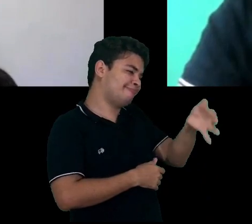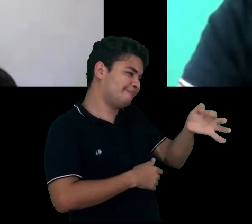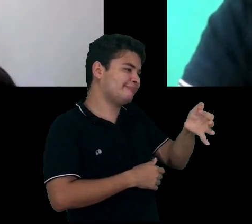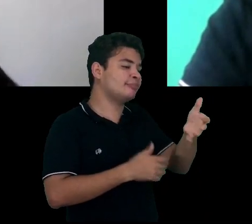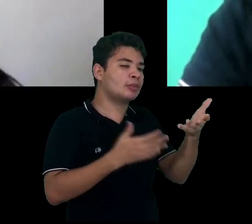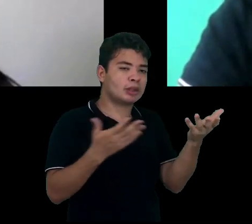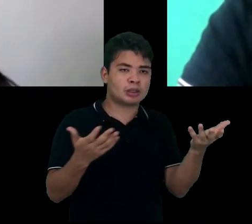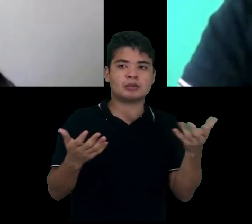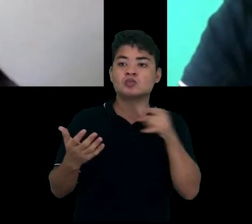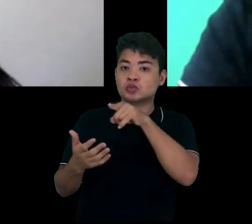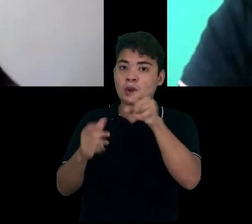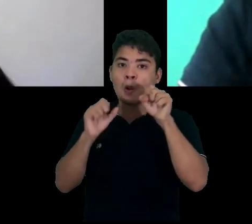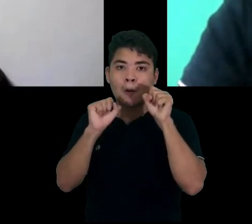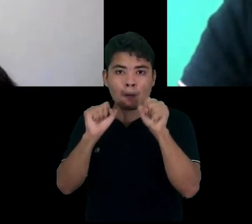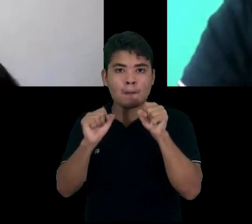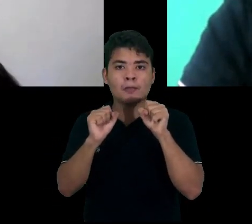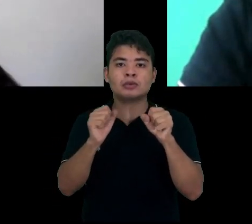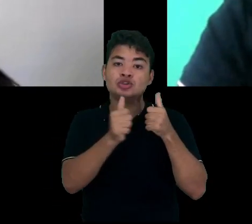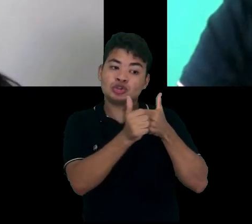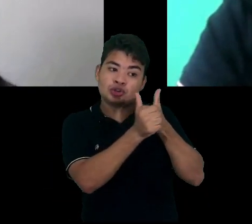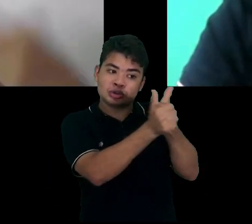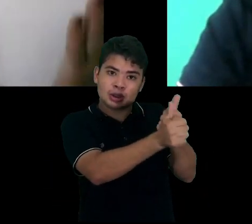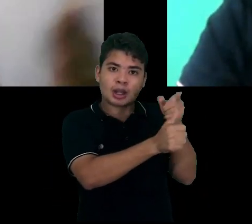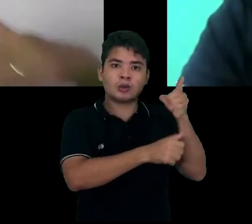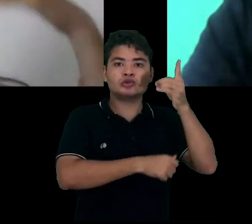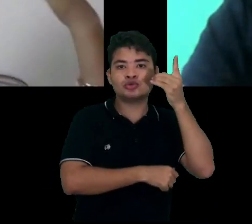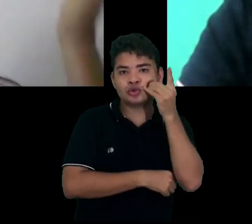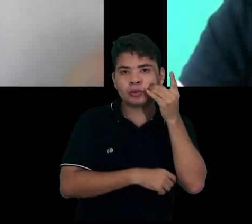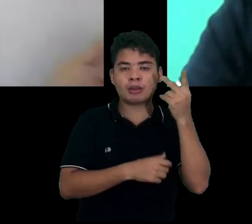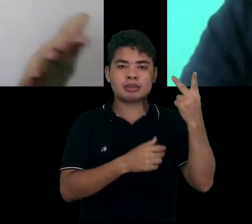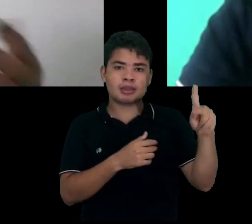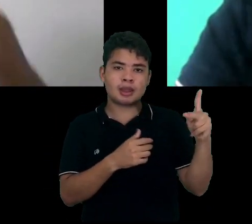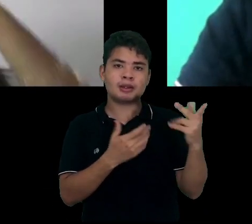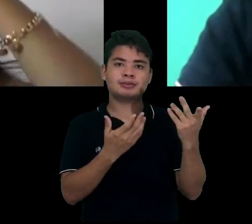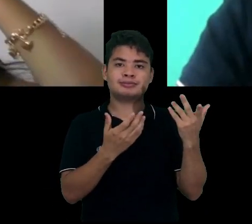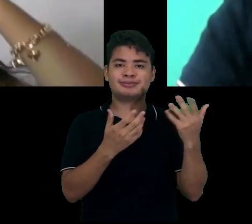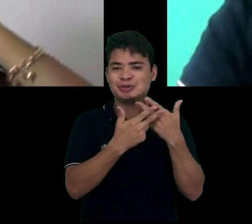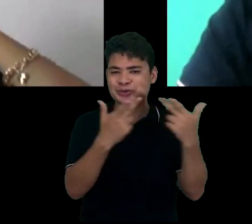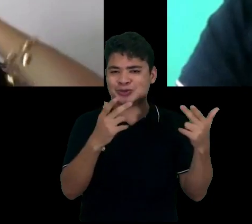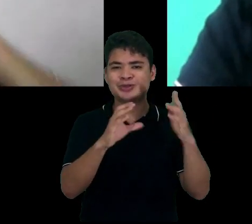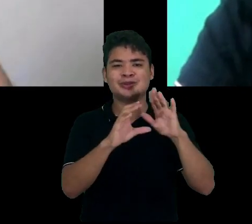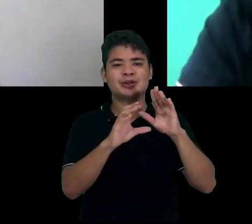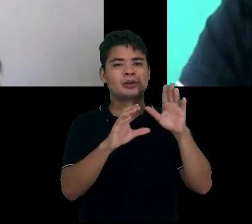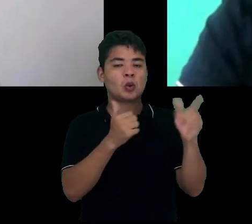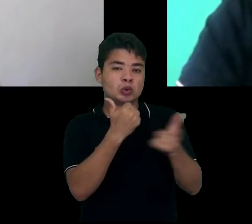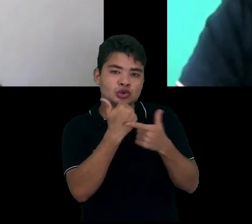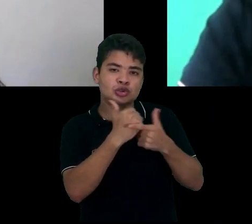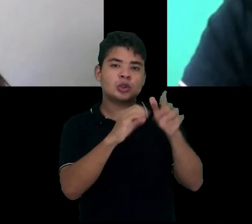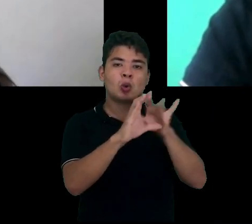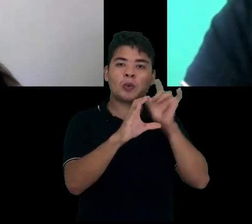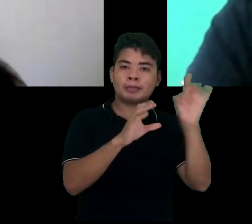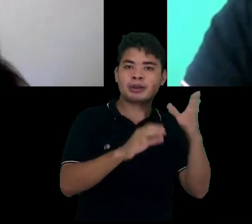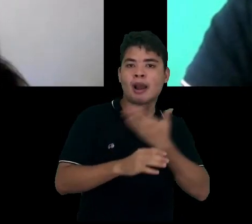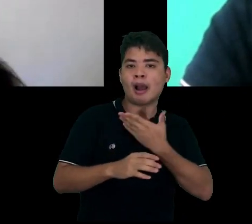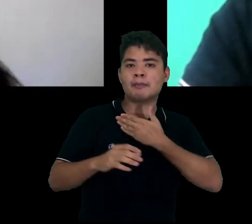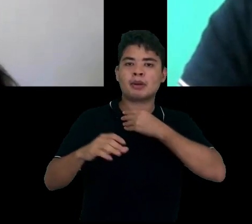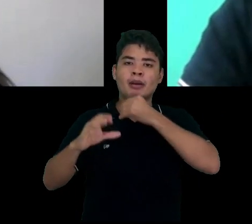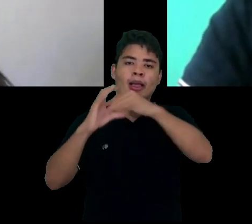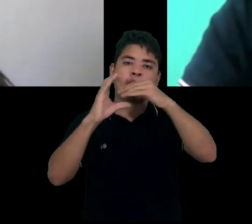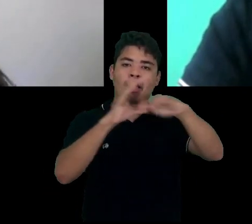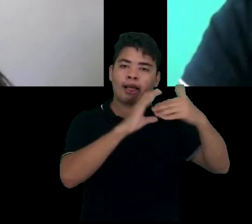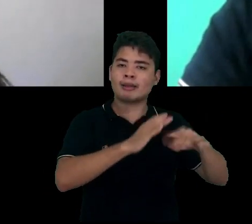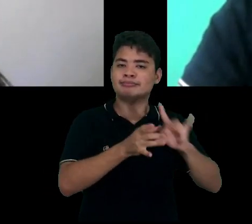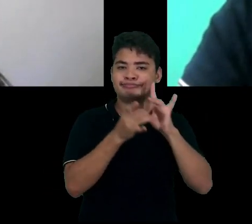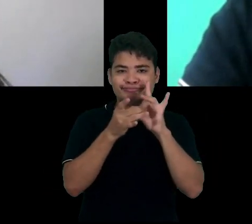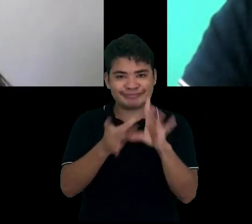aí vocês podem seguir o Diogo, tá bom? Curtir, compartilhar, passar para os amigos, tá bom, gente? Vai